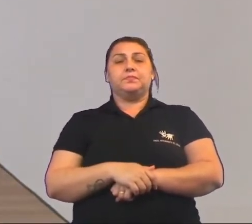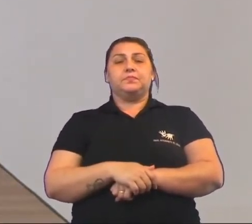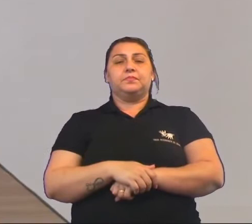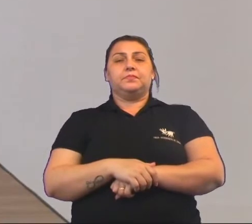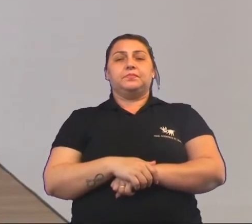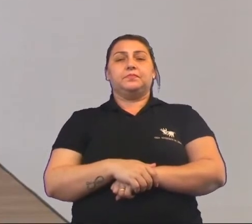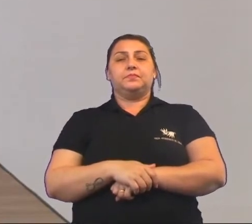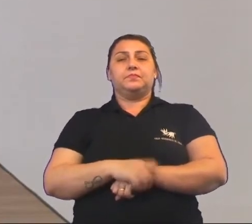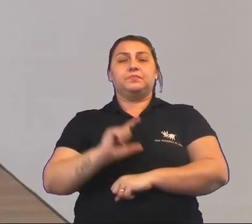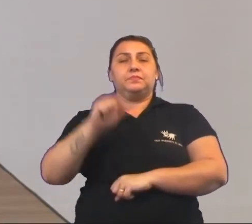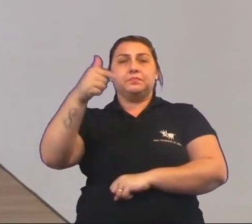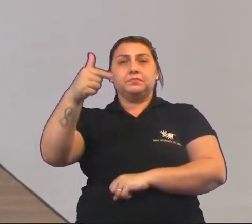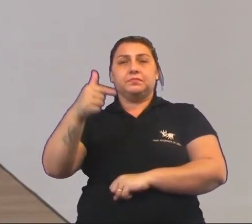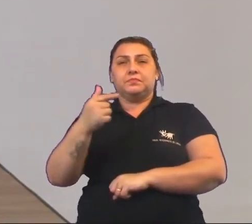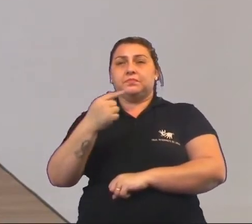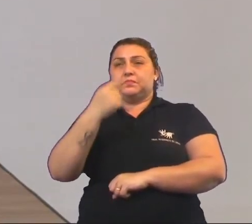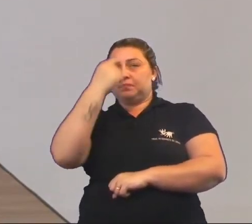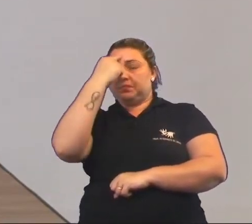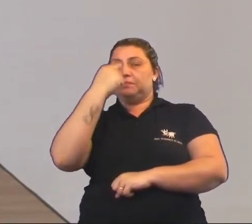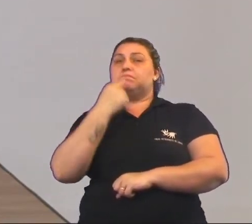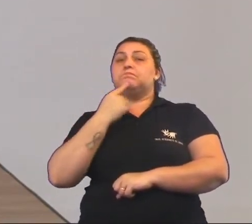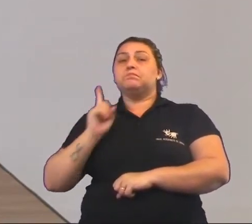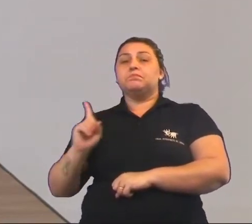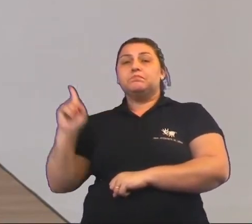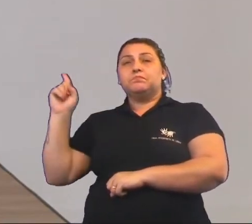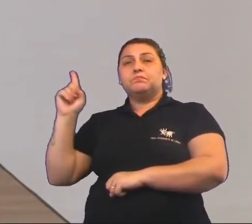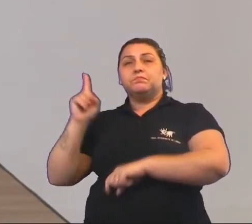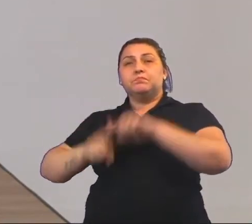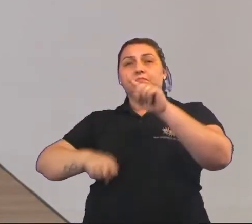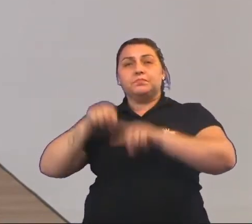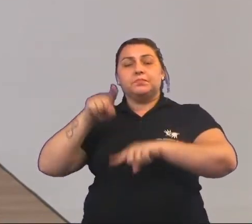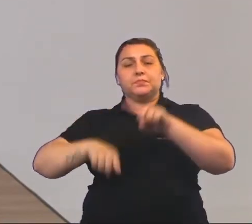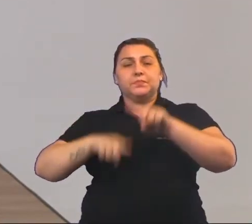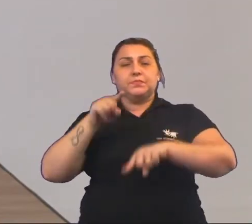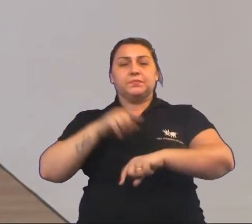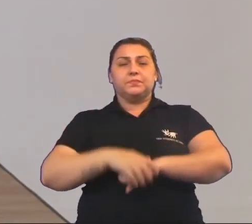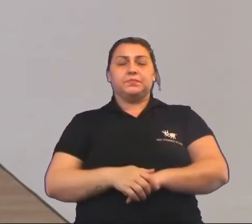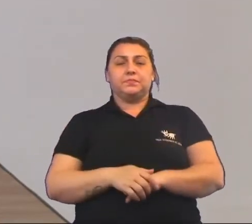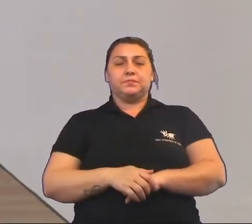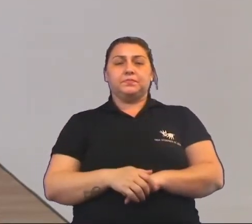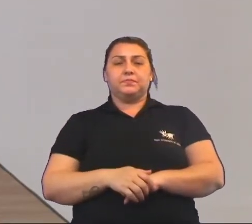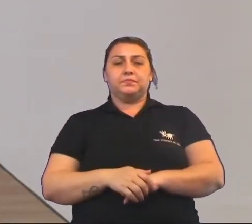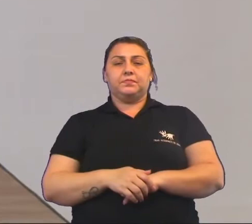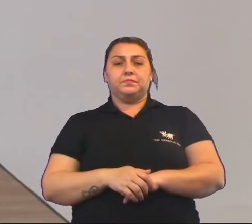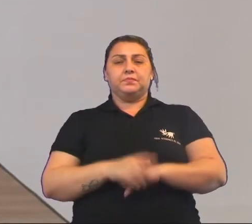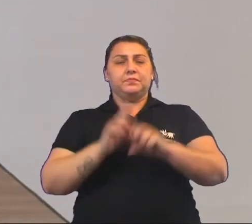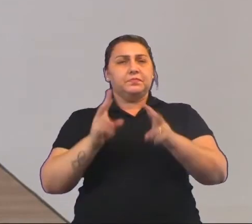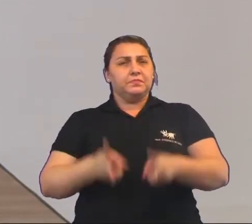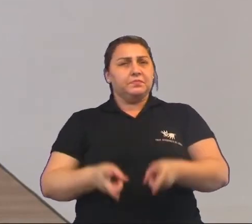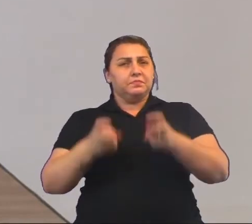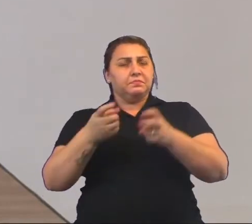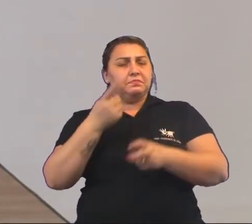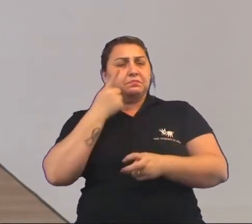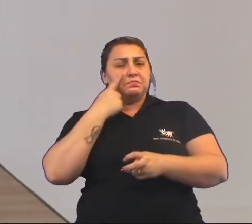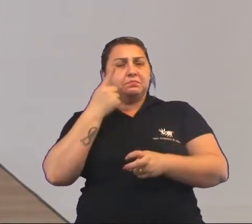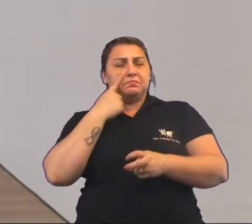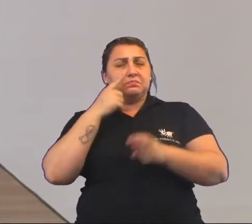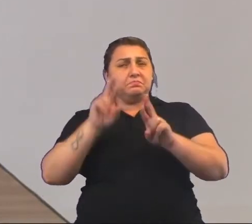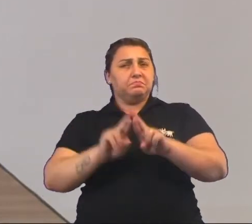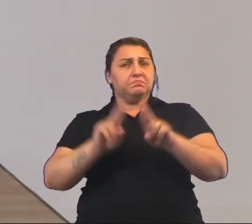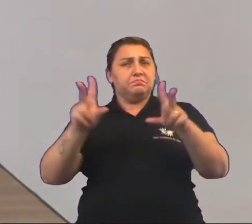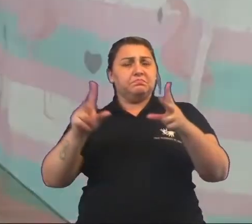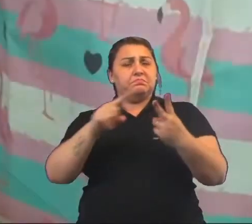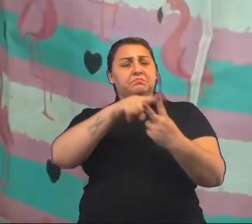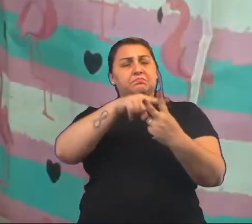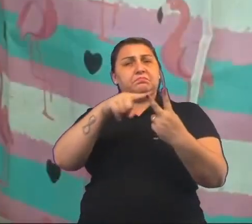Vou tirar uma outra figura, um outro objeto. Estão observando? Olha a diferença